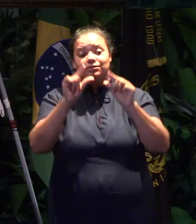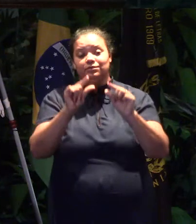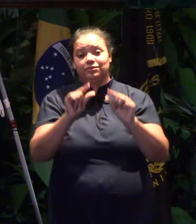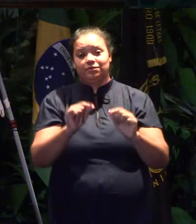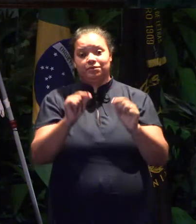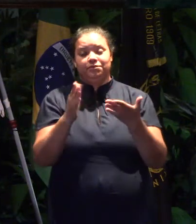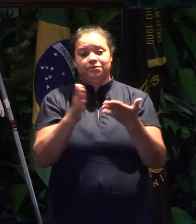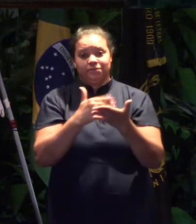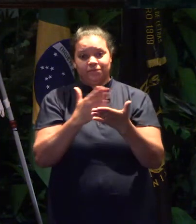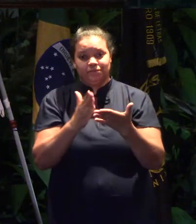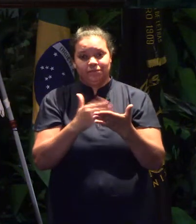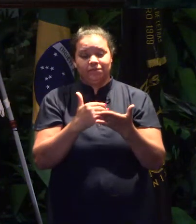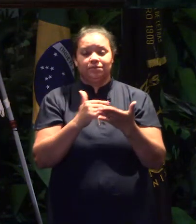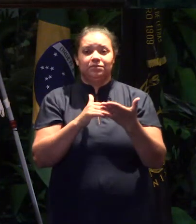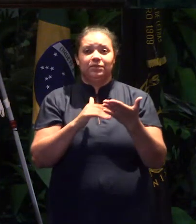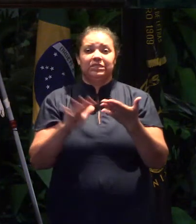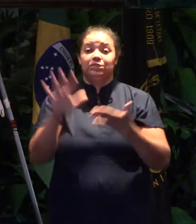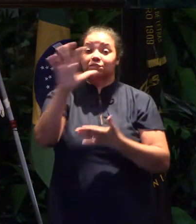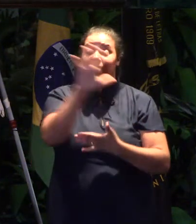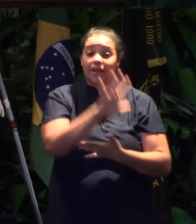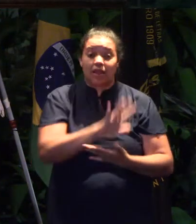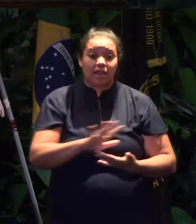se referindo às artes em geral, na época de sua